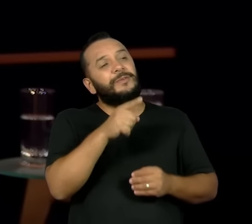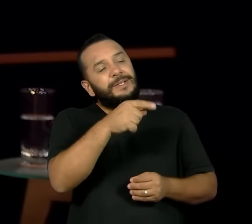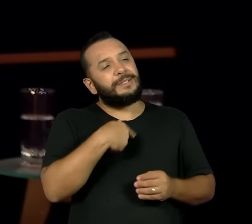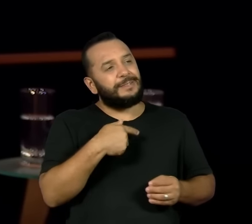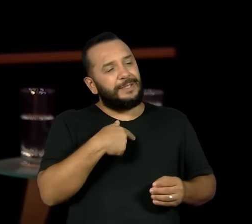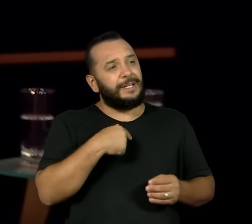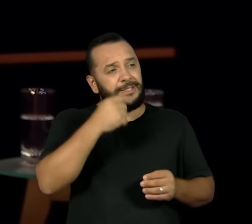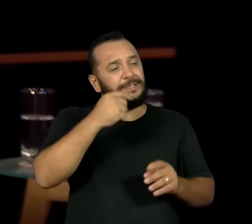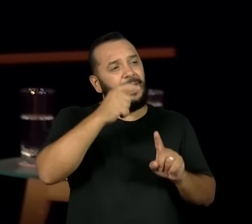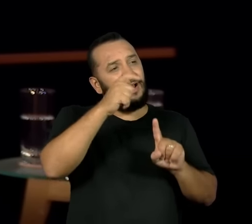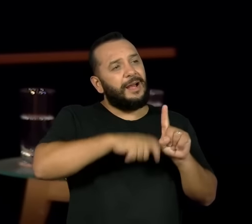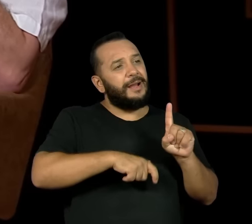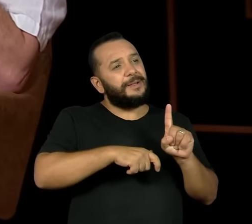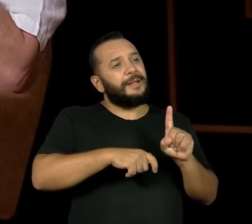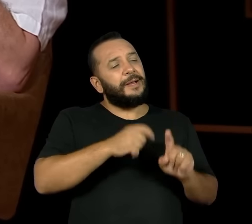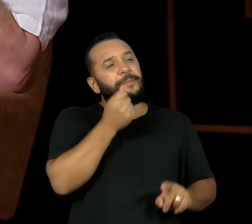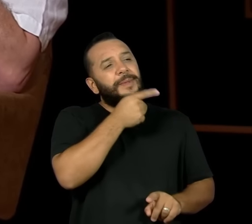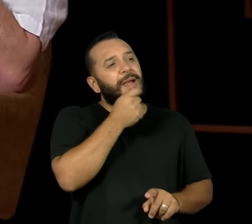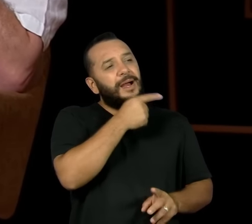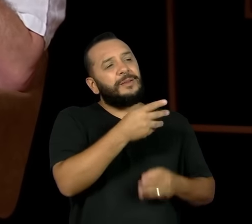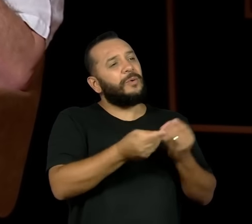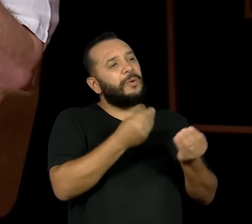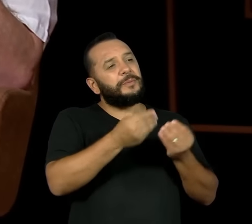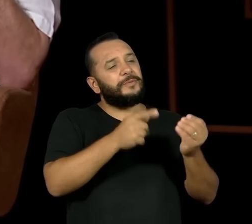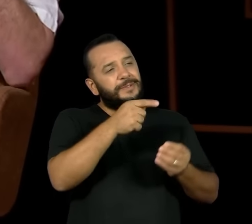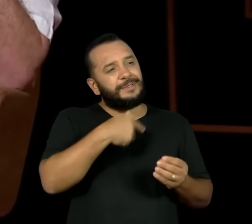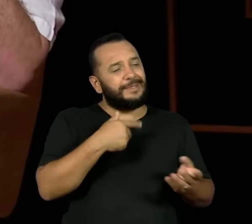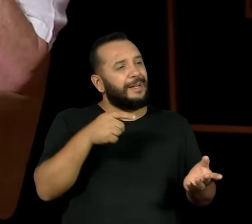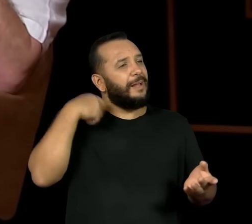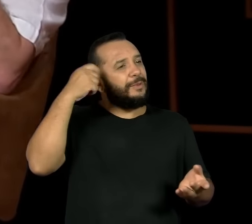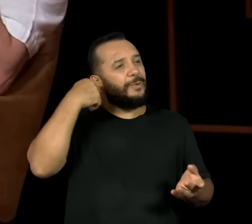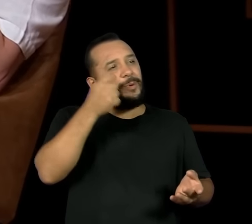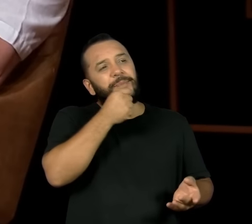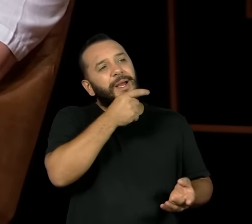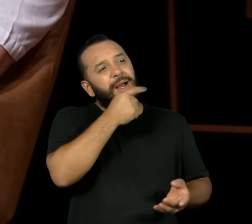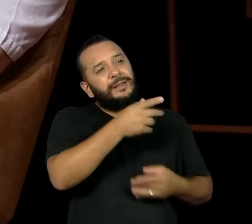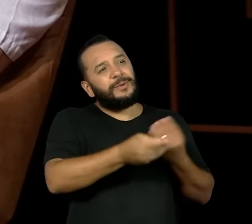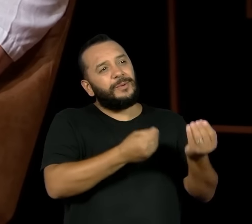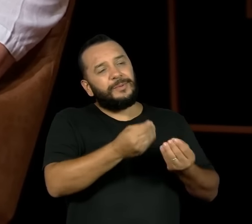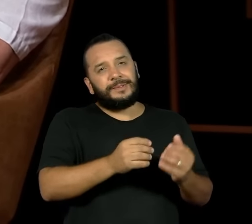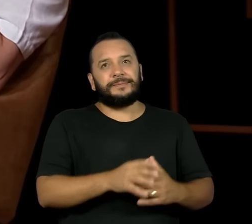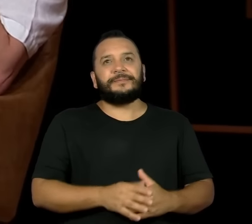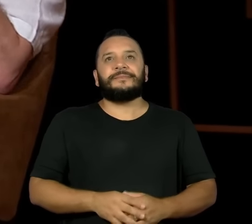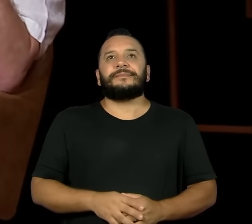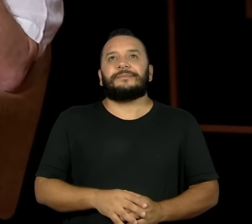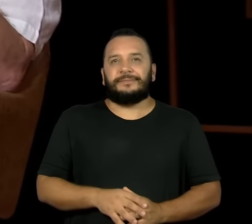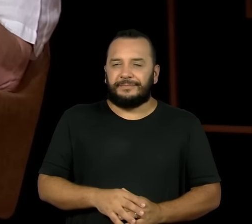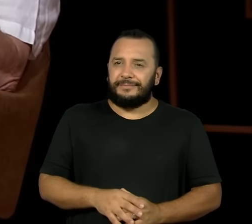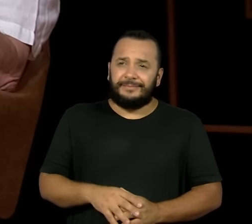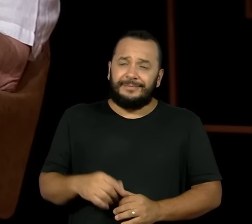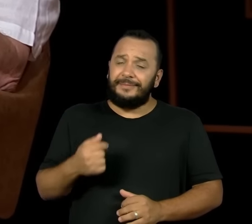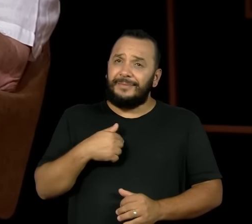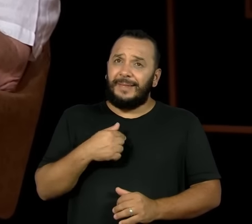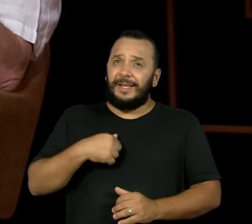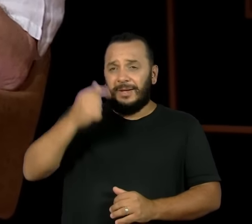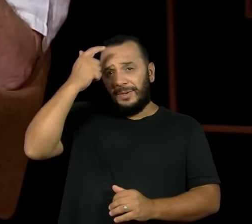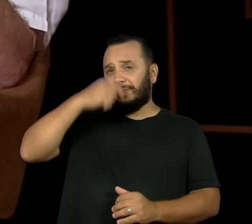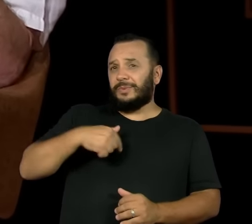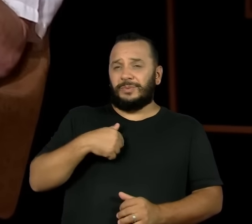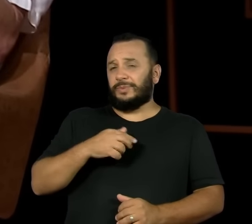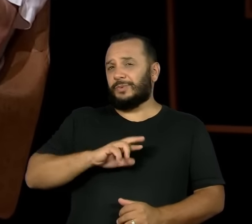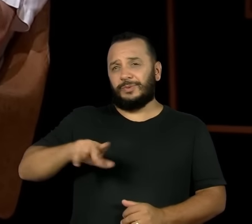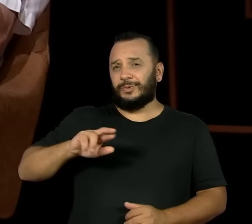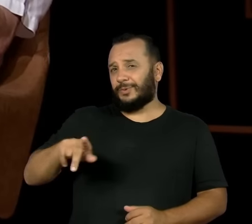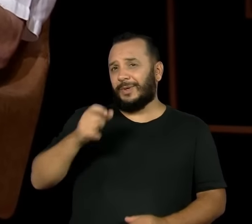um ator cômico Engraçado eu eu eu eu não me acho engraçado assim eu gosto